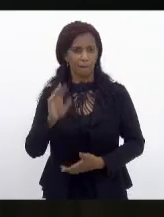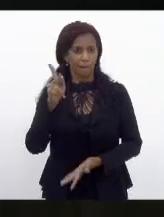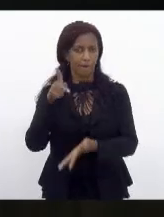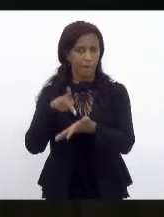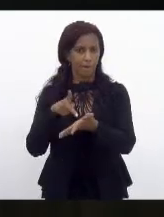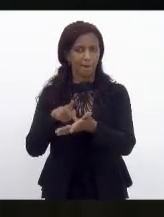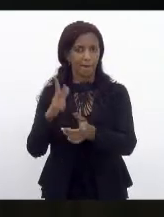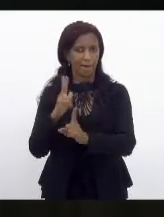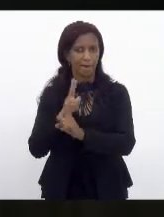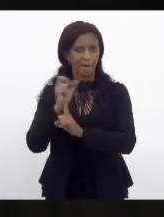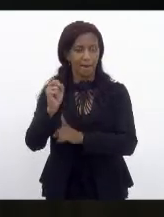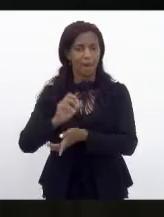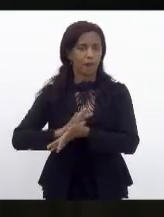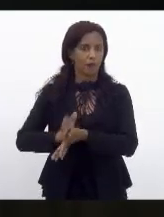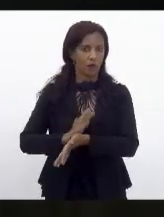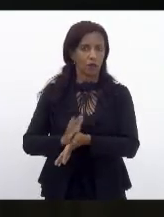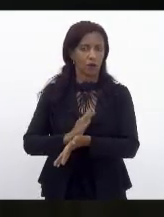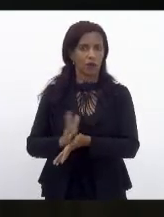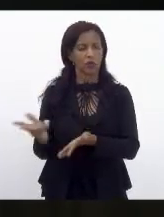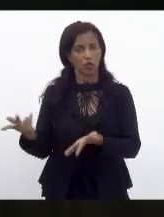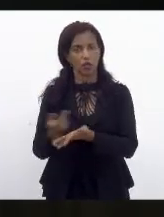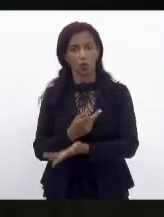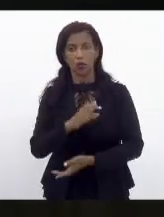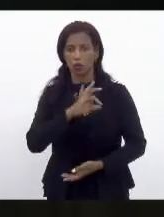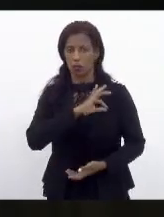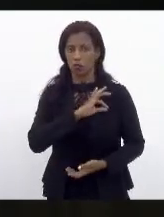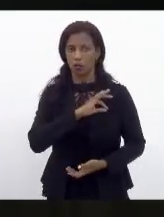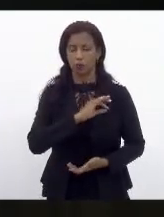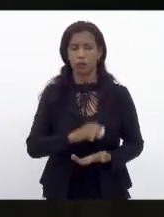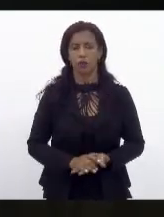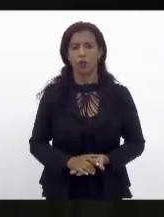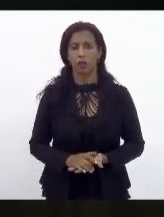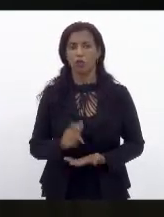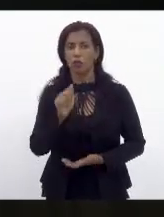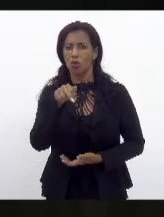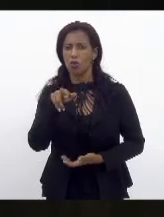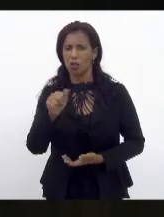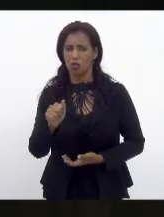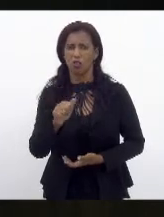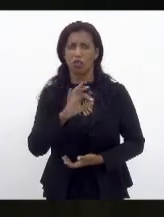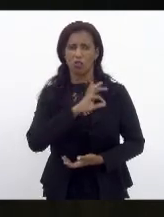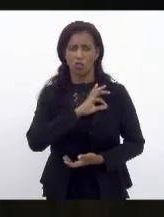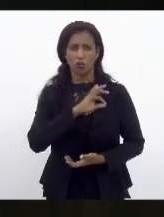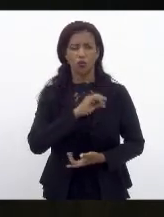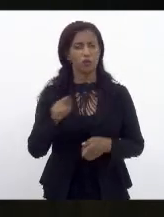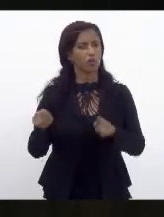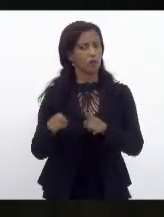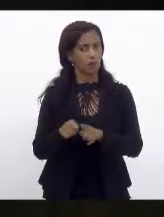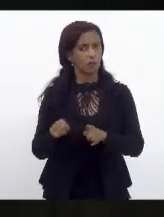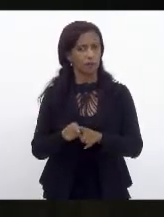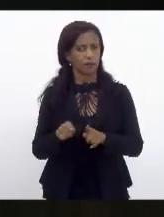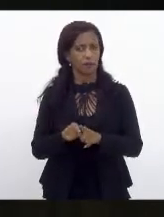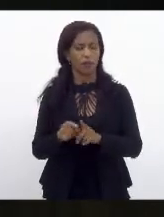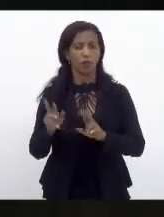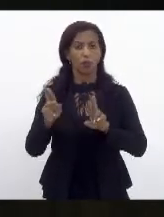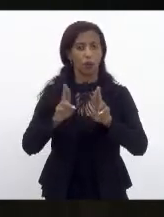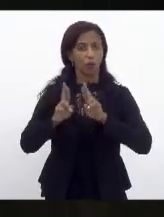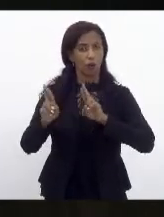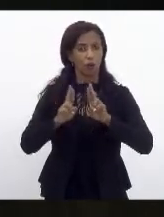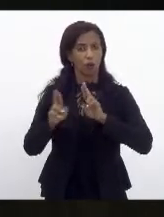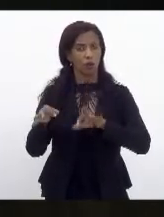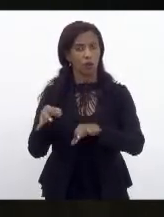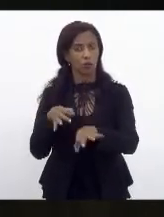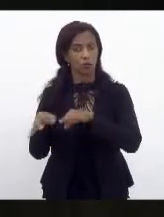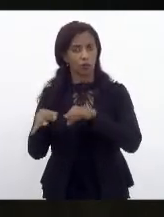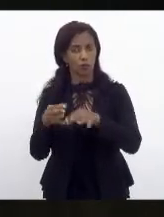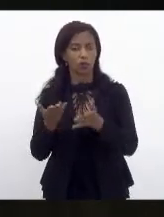uma vitória numa covardia que era feita com os policiais, os agentes de segurança pública e também com relação ao nosso